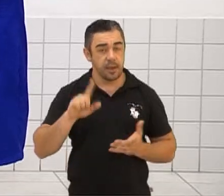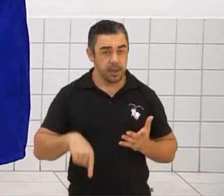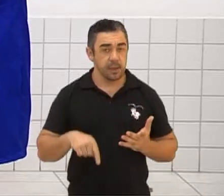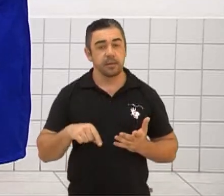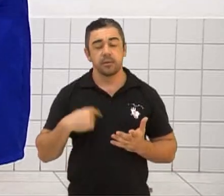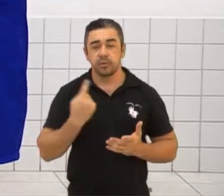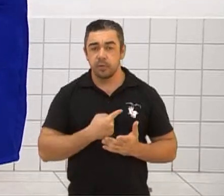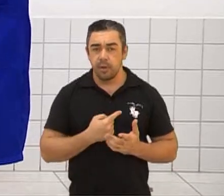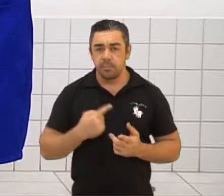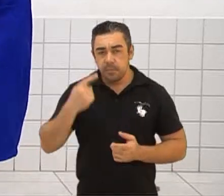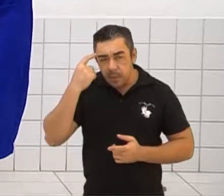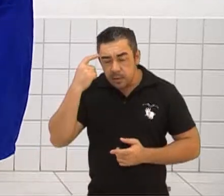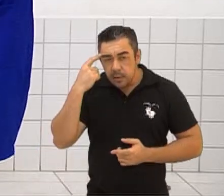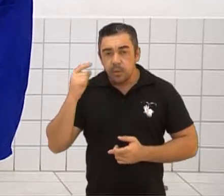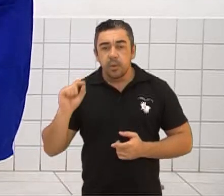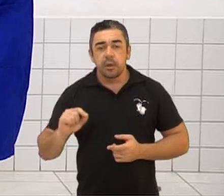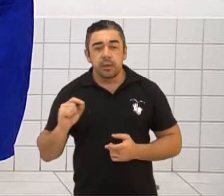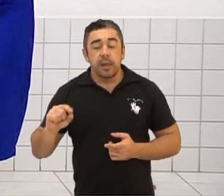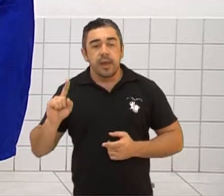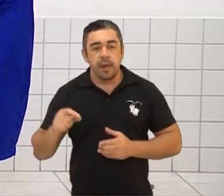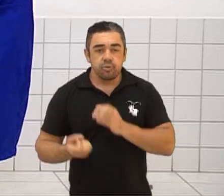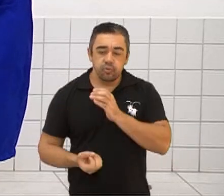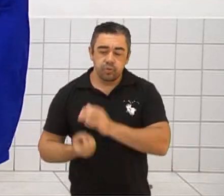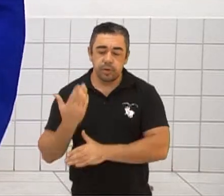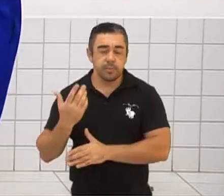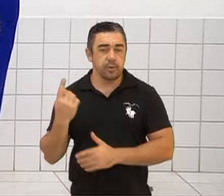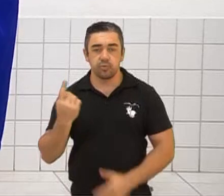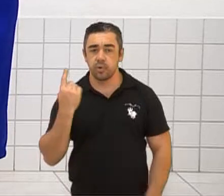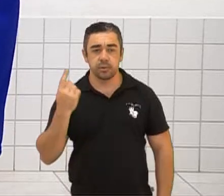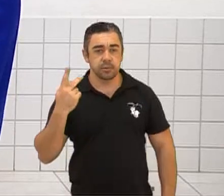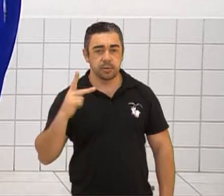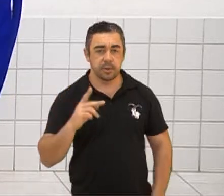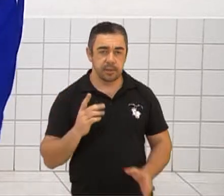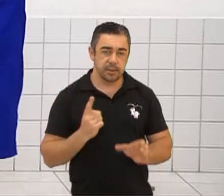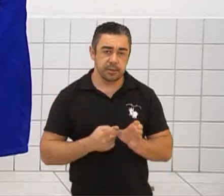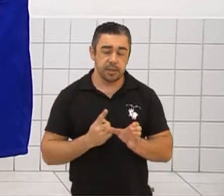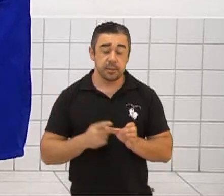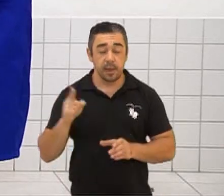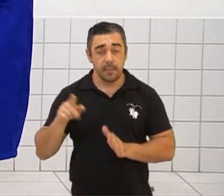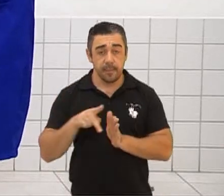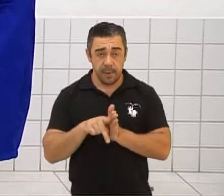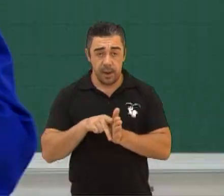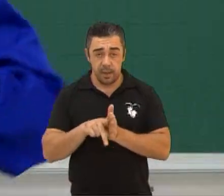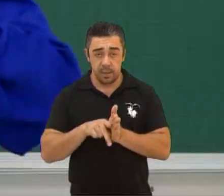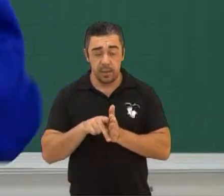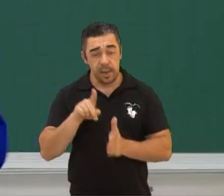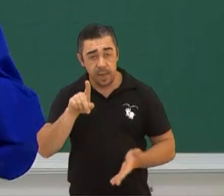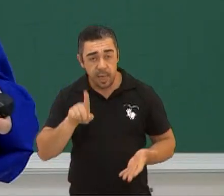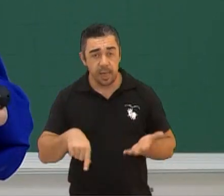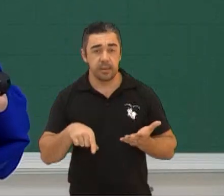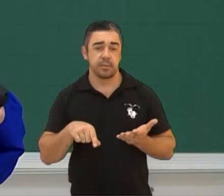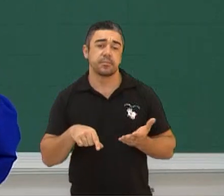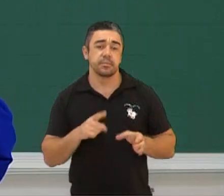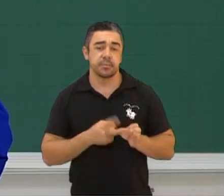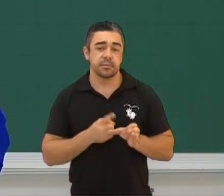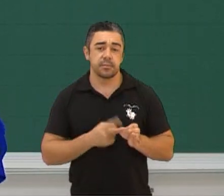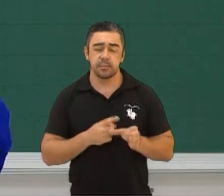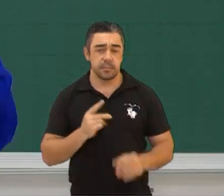faz aquele reflexo da espontaneidade do surgimento da cidade. Paranaguá é, no sentido literal, a que